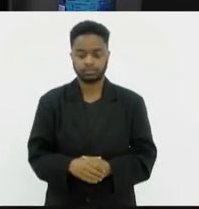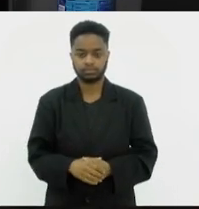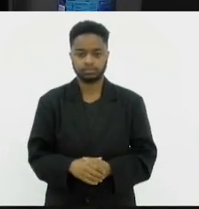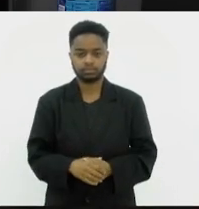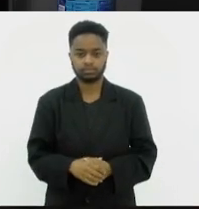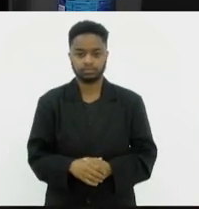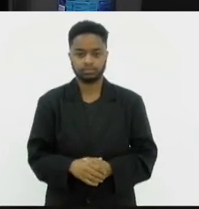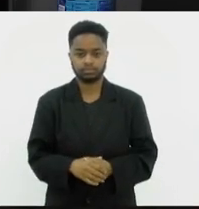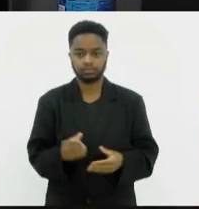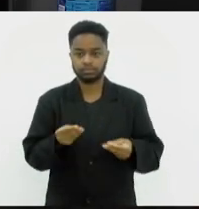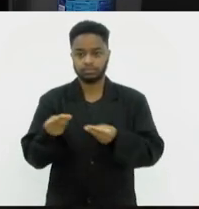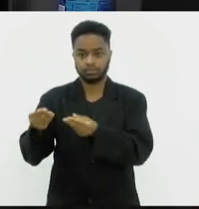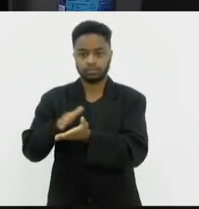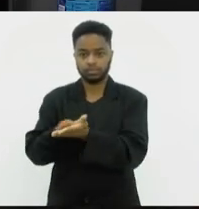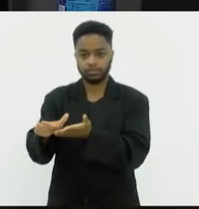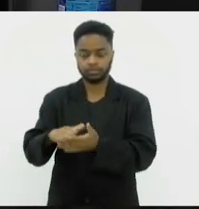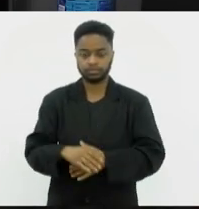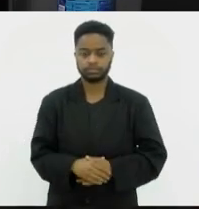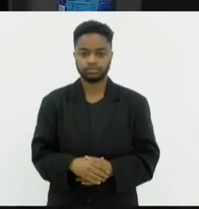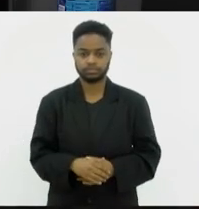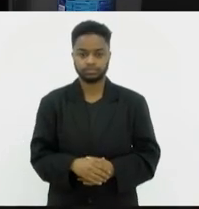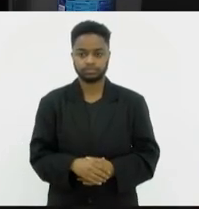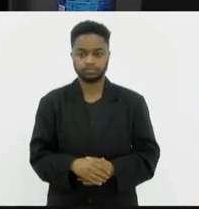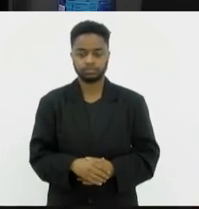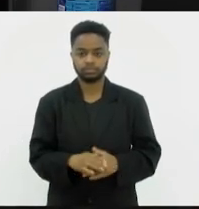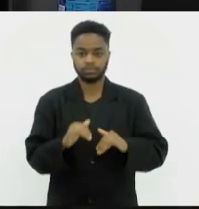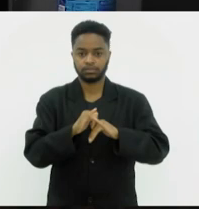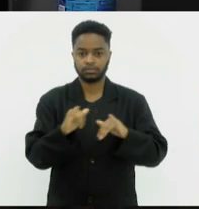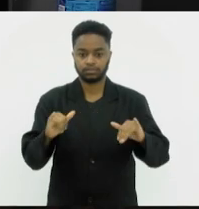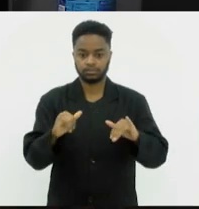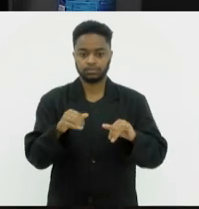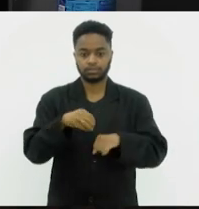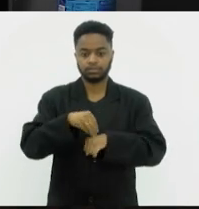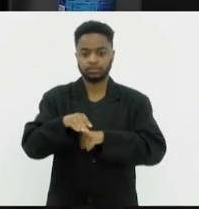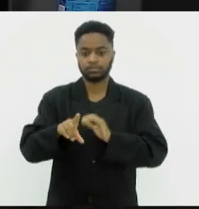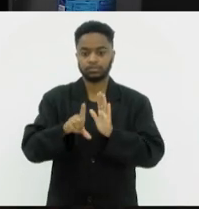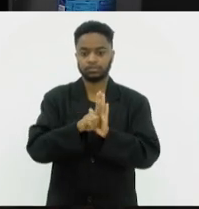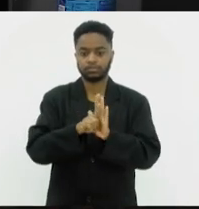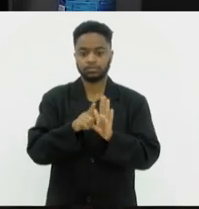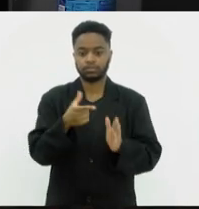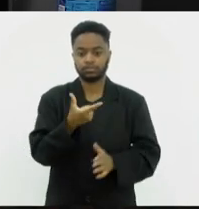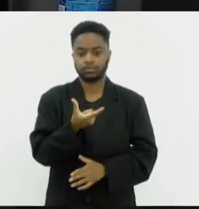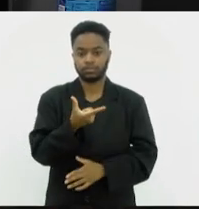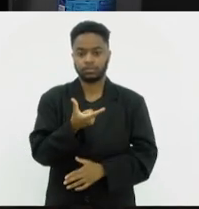aprovado. Vai à publicação. Anuncio, indicação legislativa